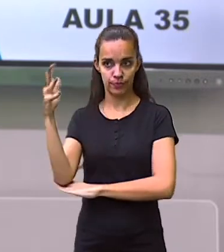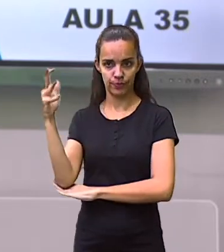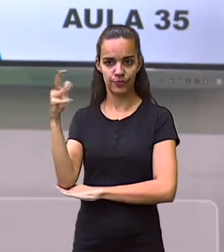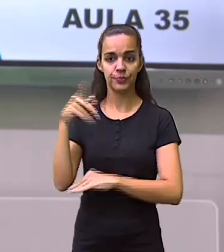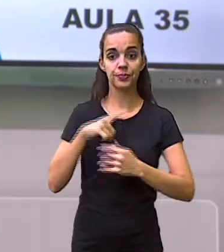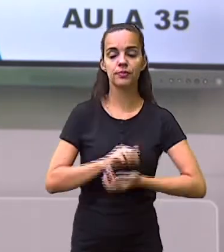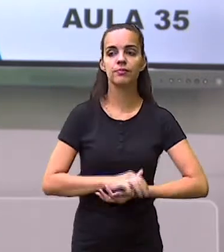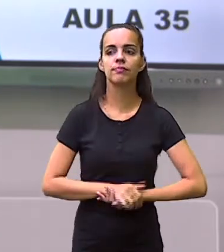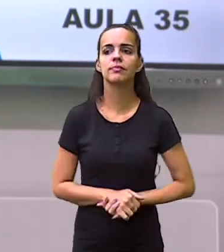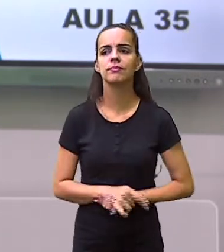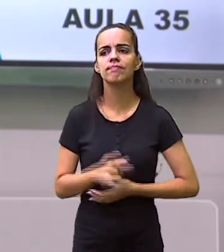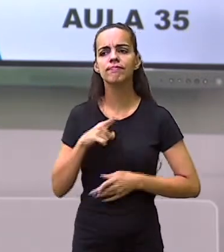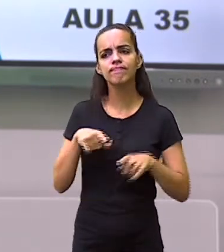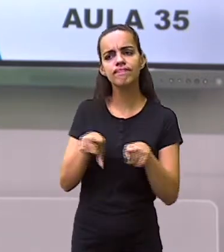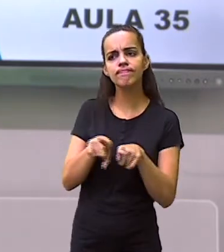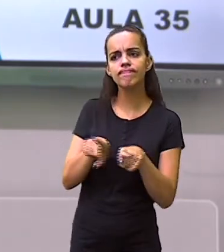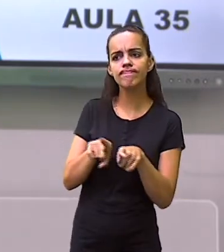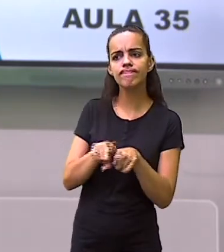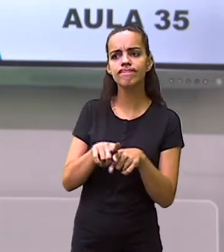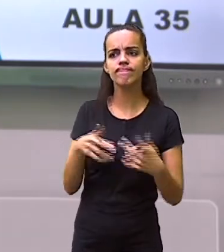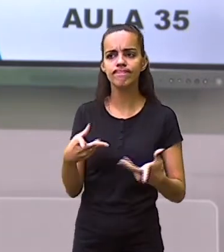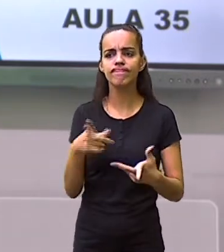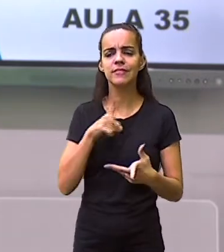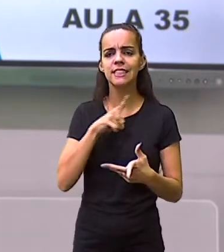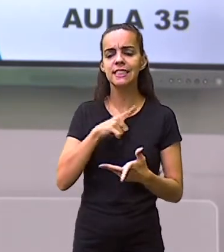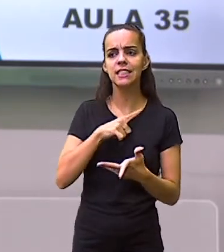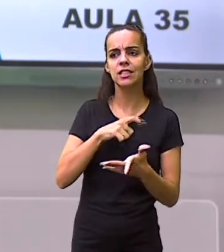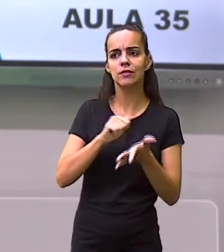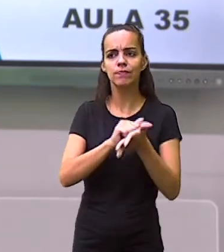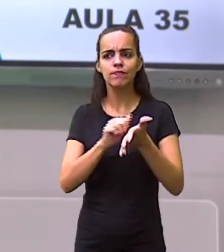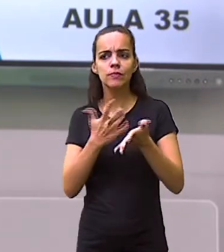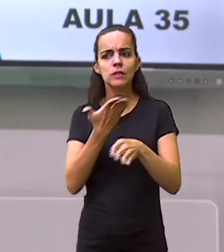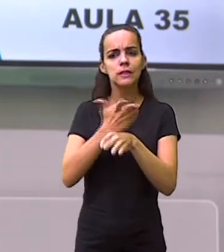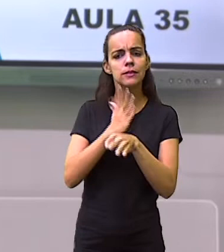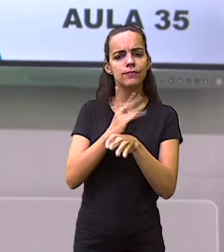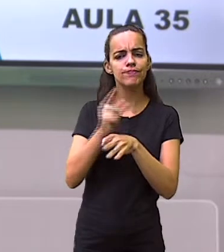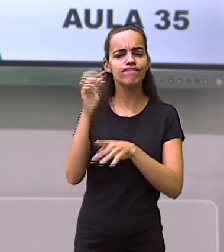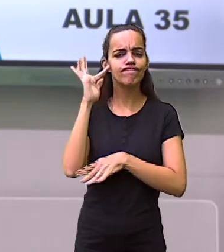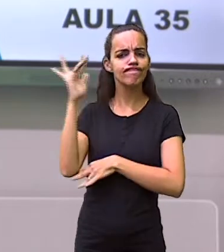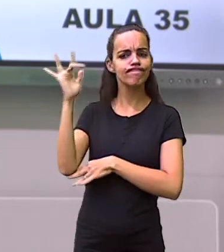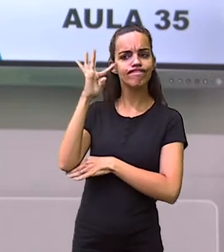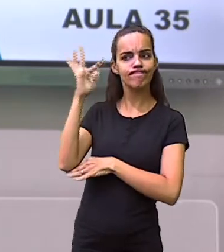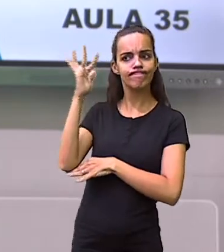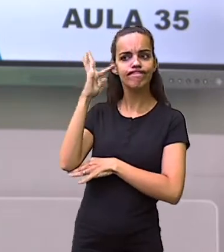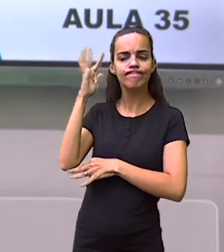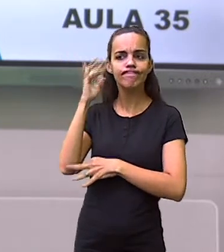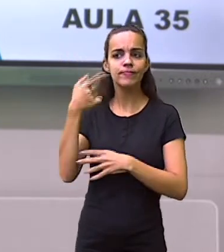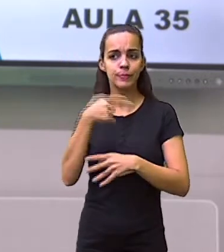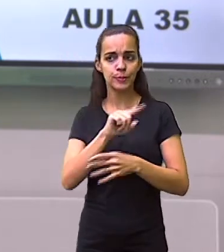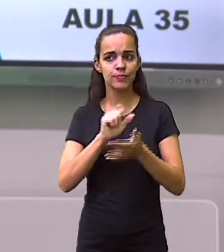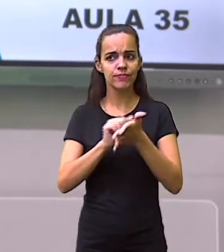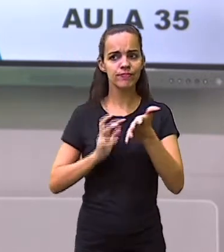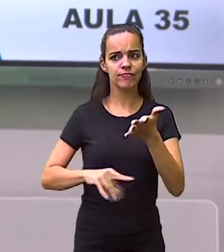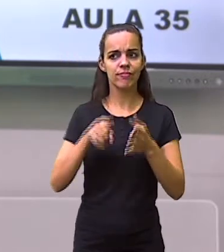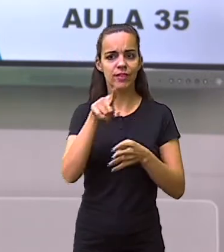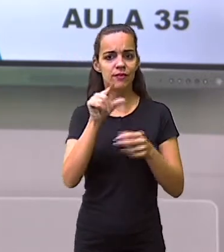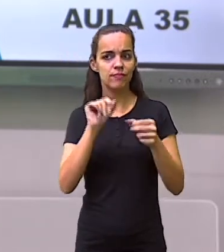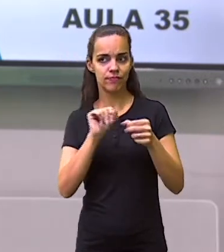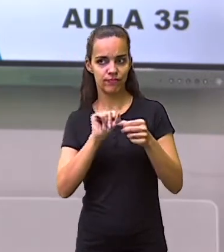rotação. Também fará uma atividade de reflexão sobre as atividades que